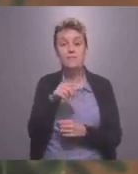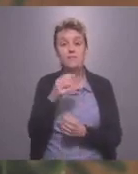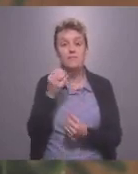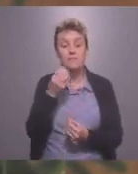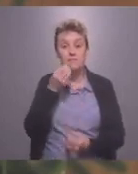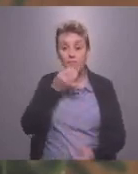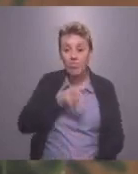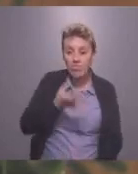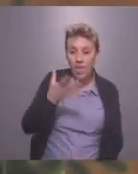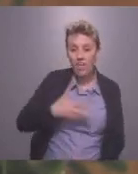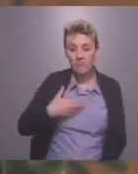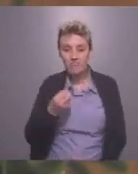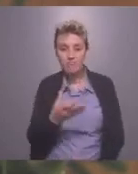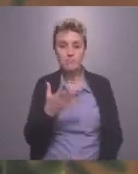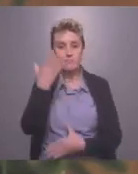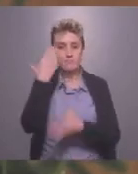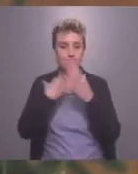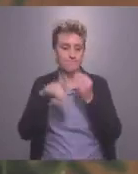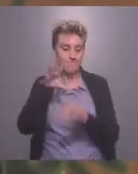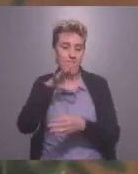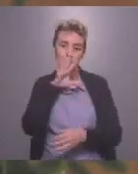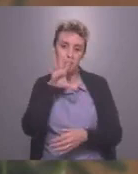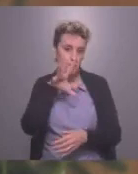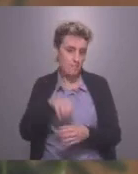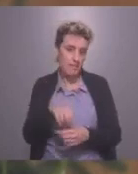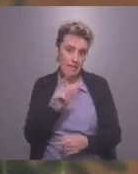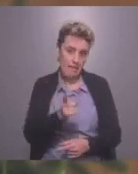perdoar e a pedir perdão.